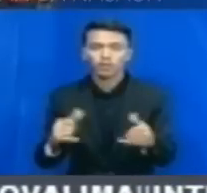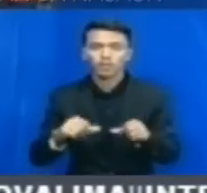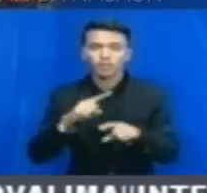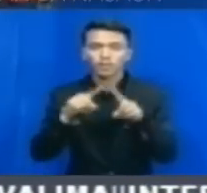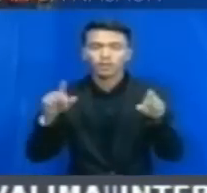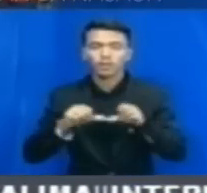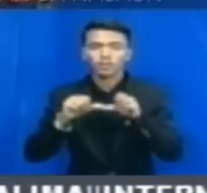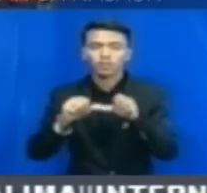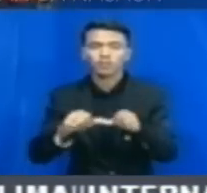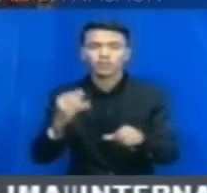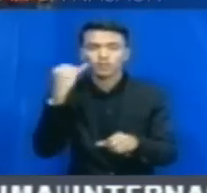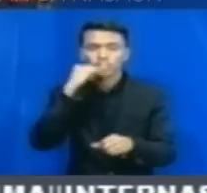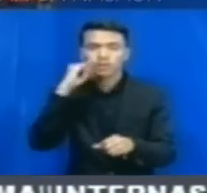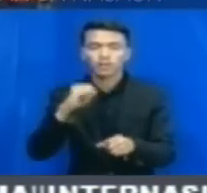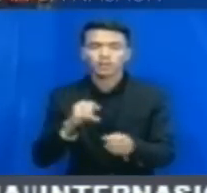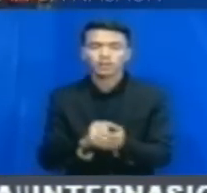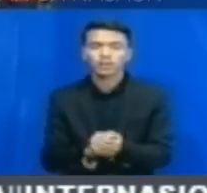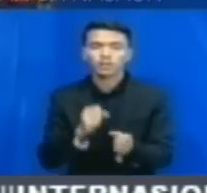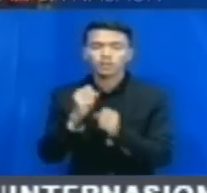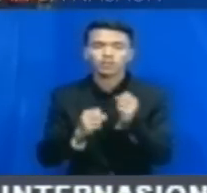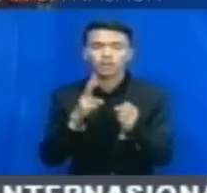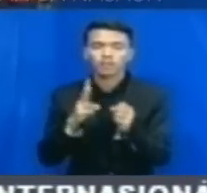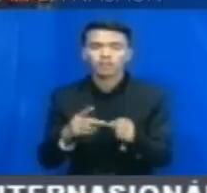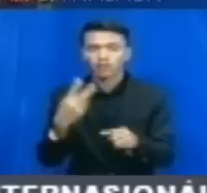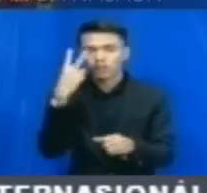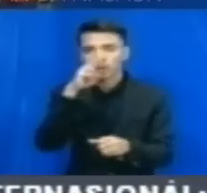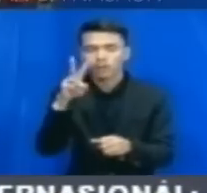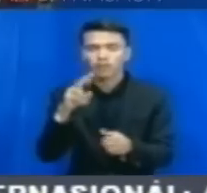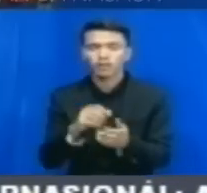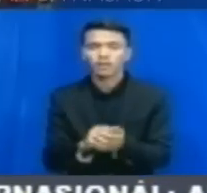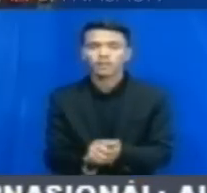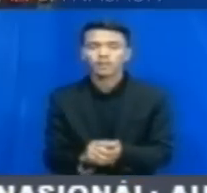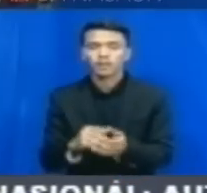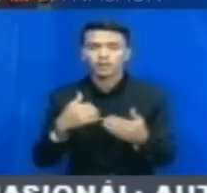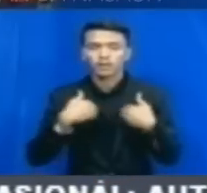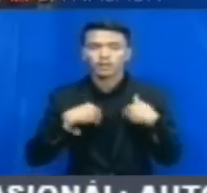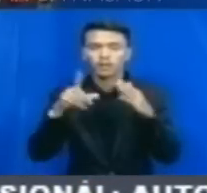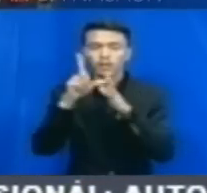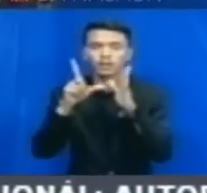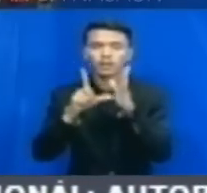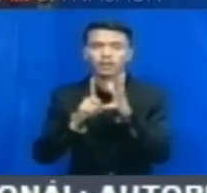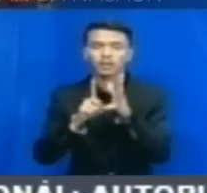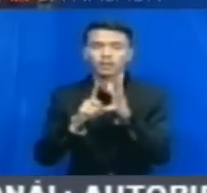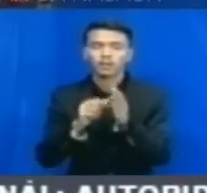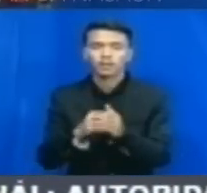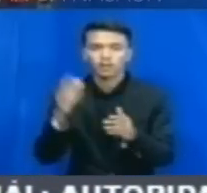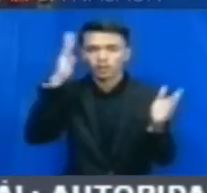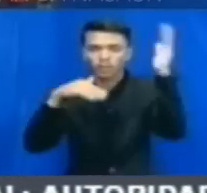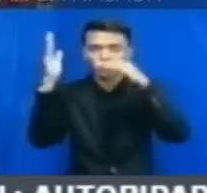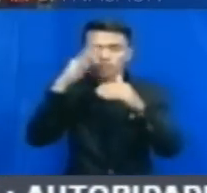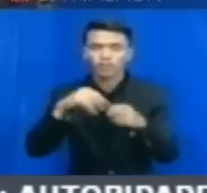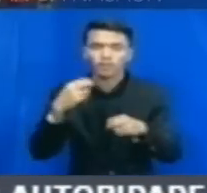Se ele faz a investigação. Ou seja, parte da sociedade é nem a ré. Antes, eu vou lhe agradar que, além de a lei, a raça e a lacunas, e